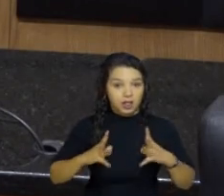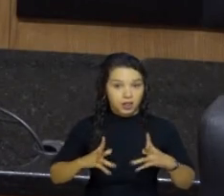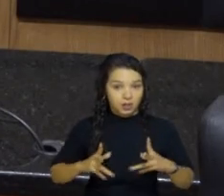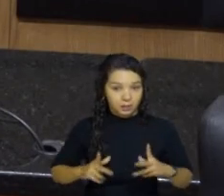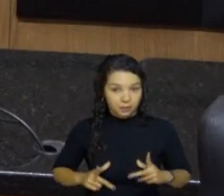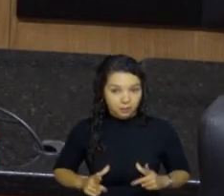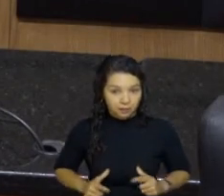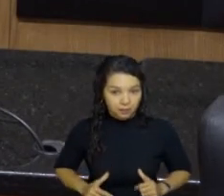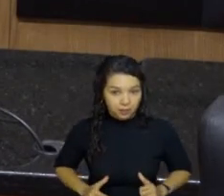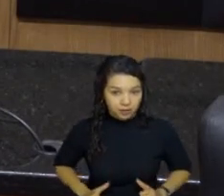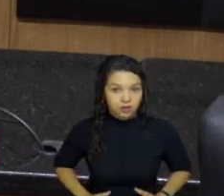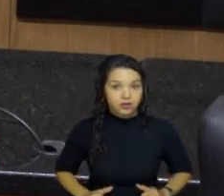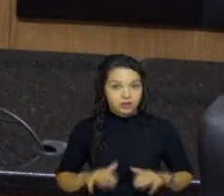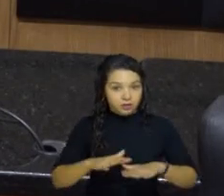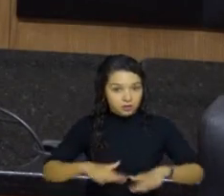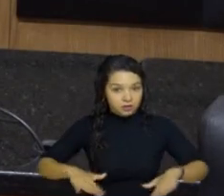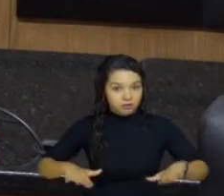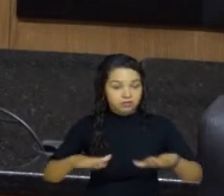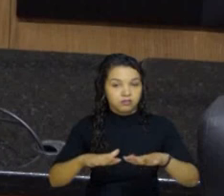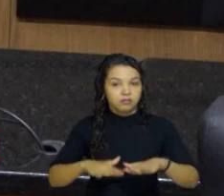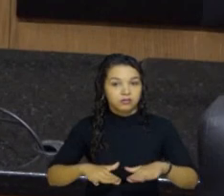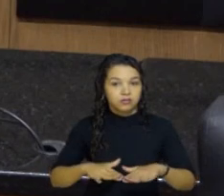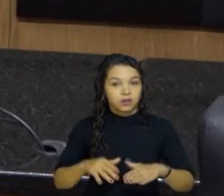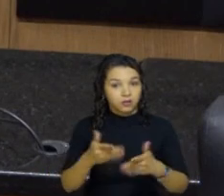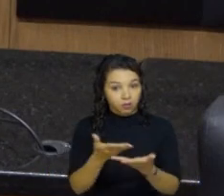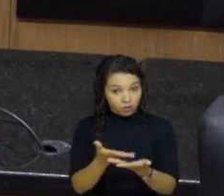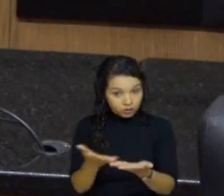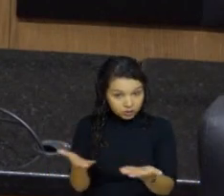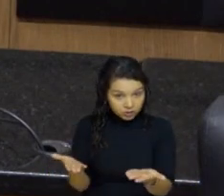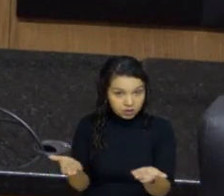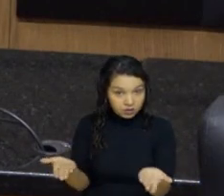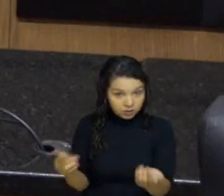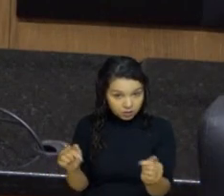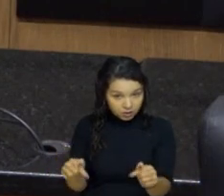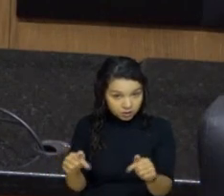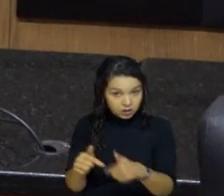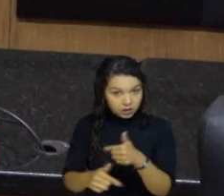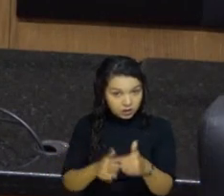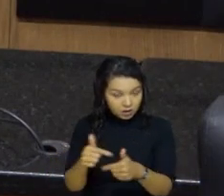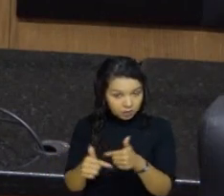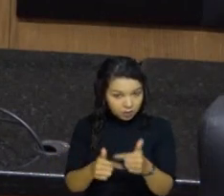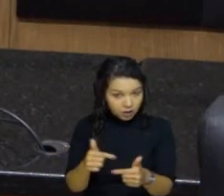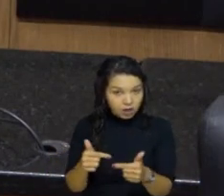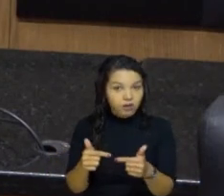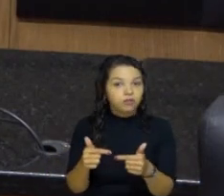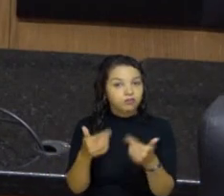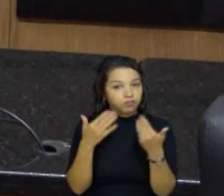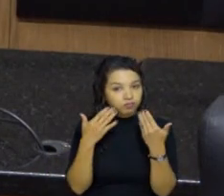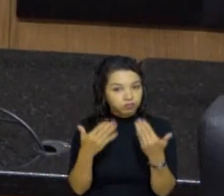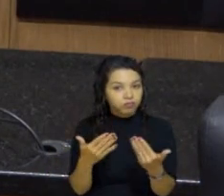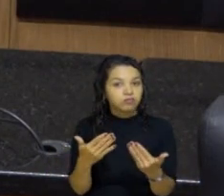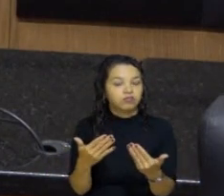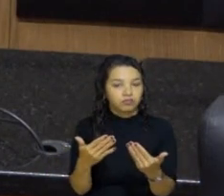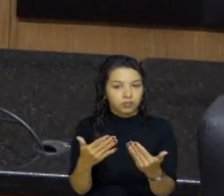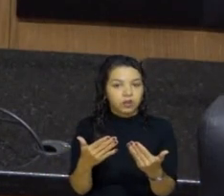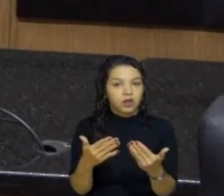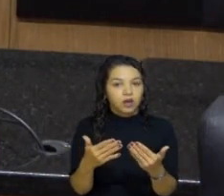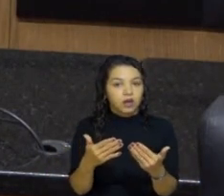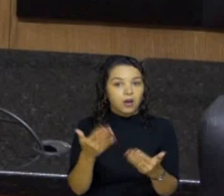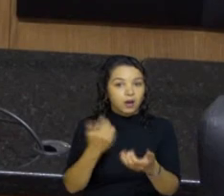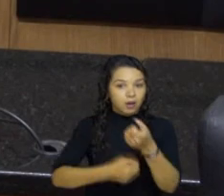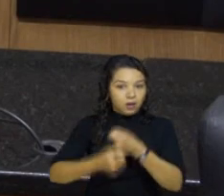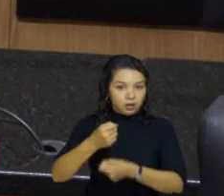que vocês estão fazendo já está refletindo em Santa Catarina, porque o ano passado os números de Santa Catarina chegaram